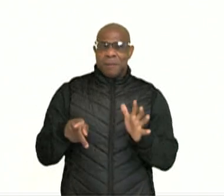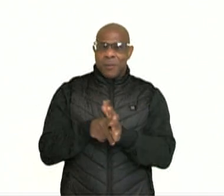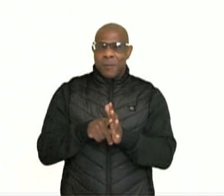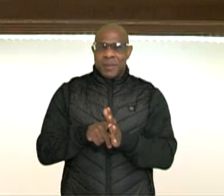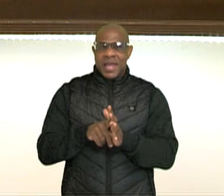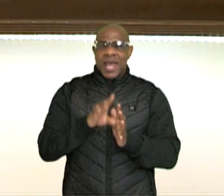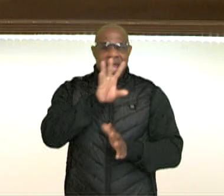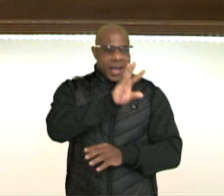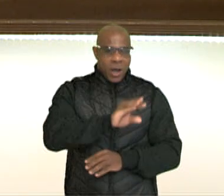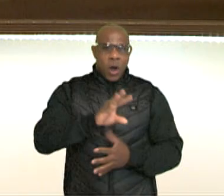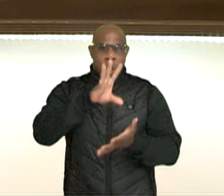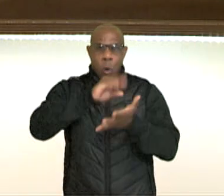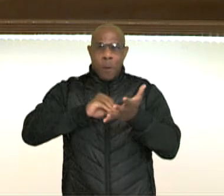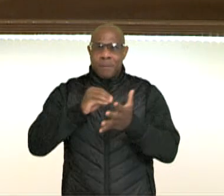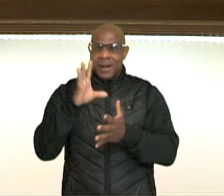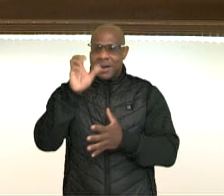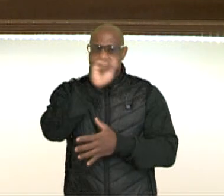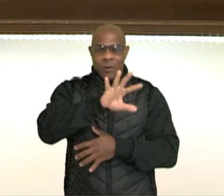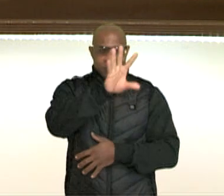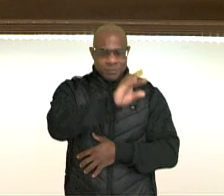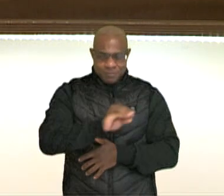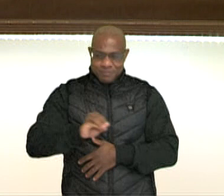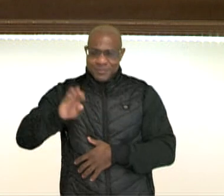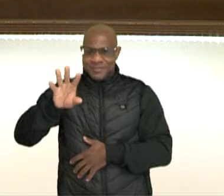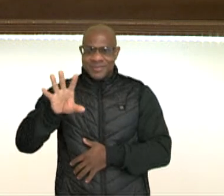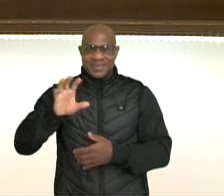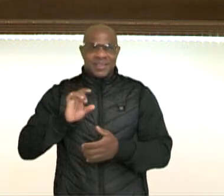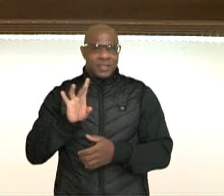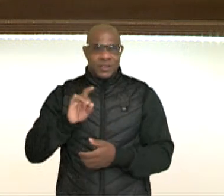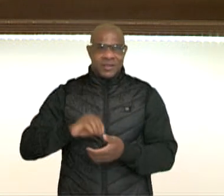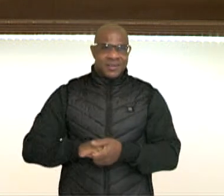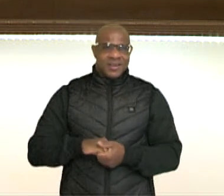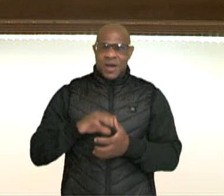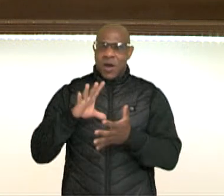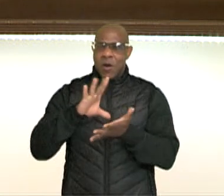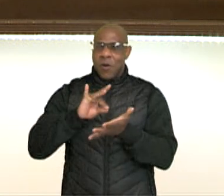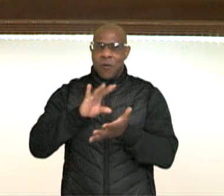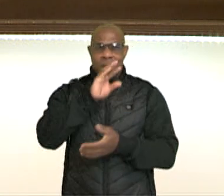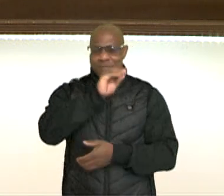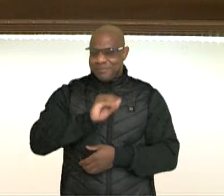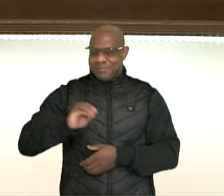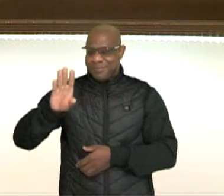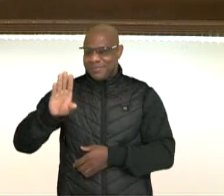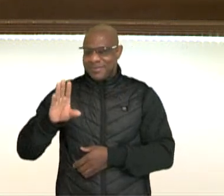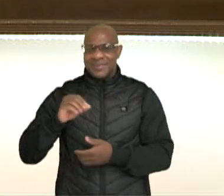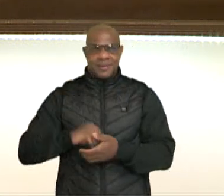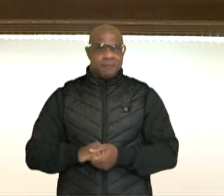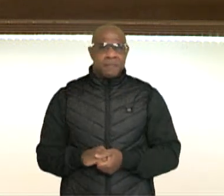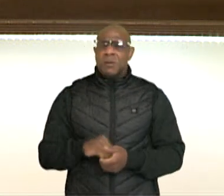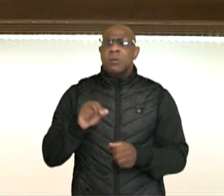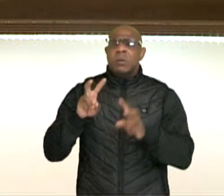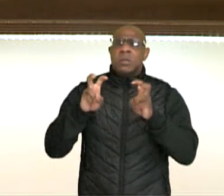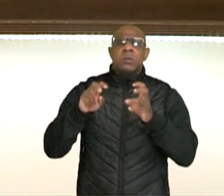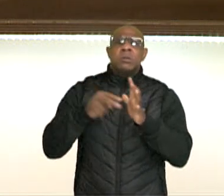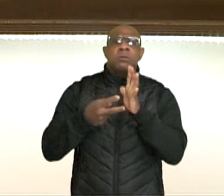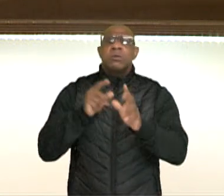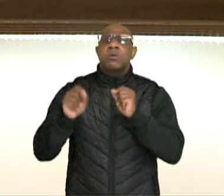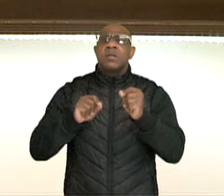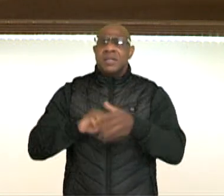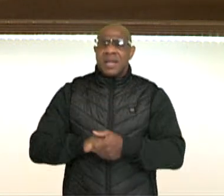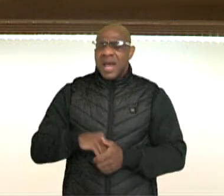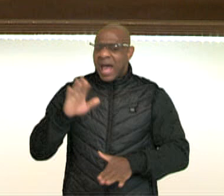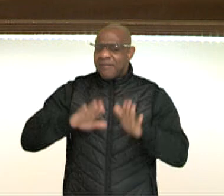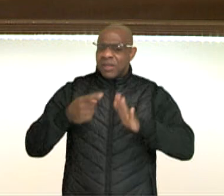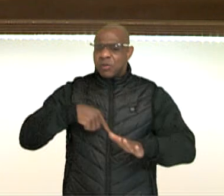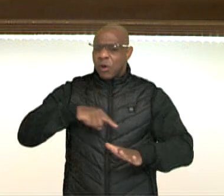de imagens. A cobra não foi prejudicada. Mas o que isso aqui quer dizer? Que às vezes a gente quer ficar bonito por